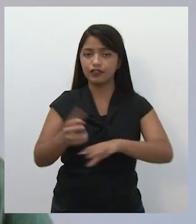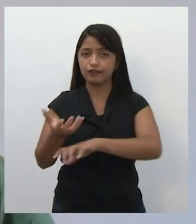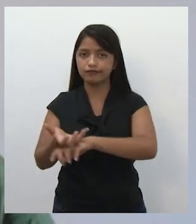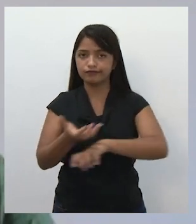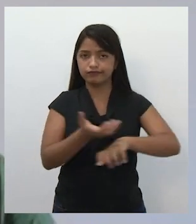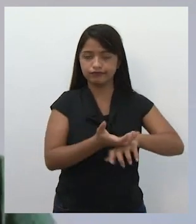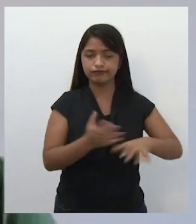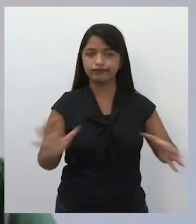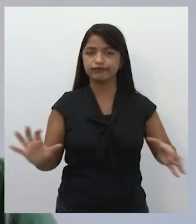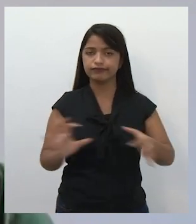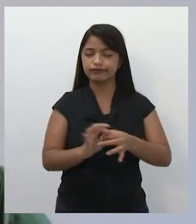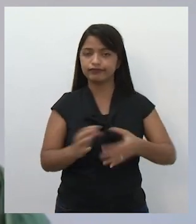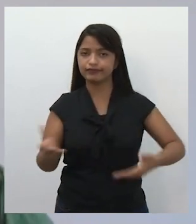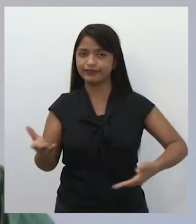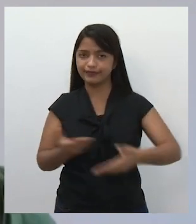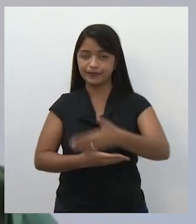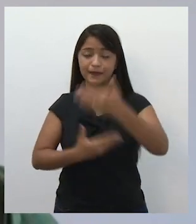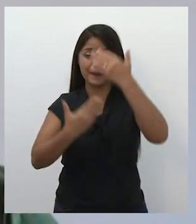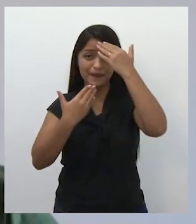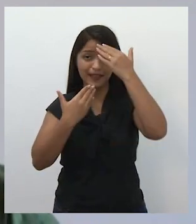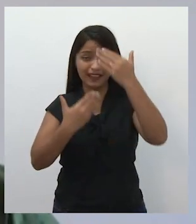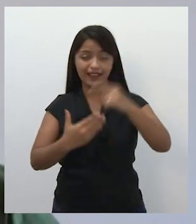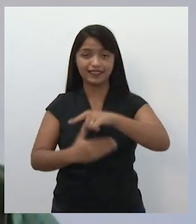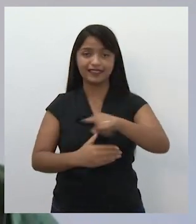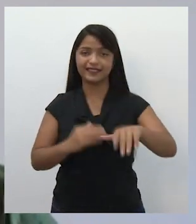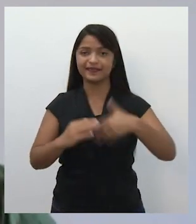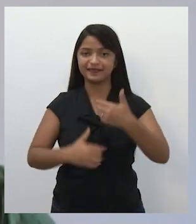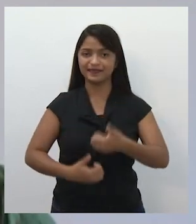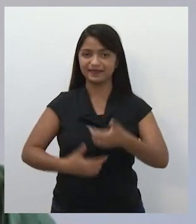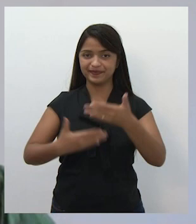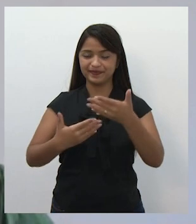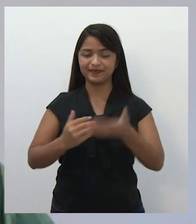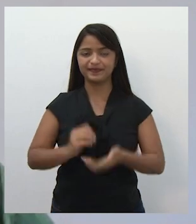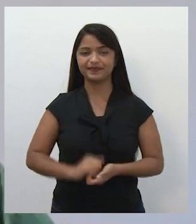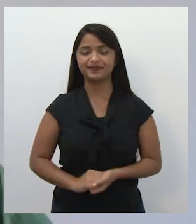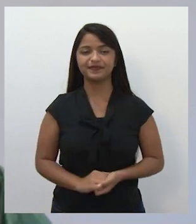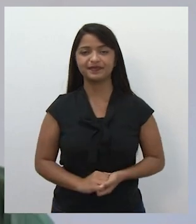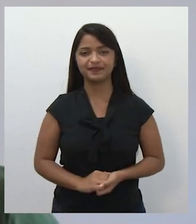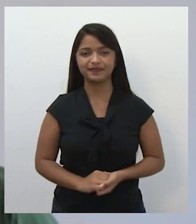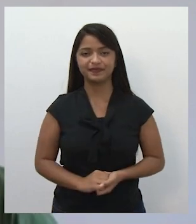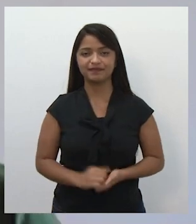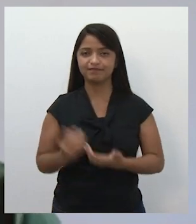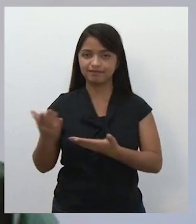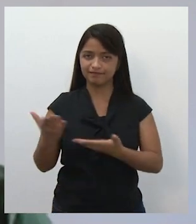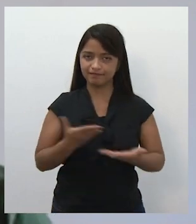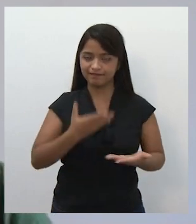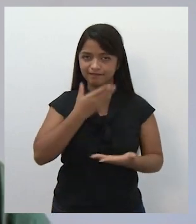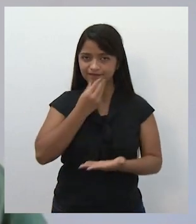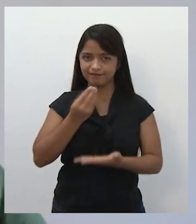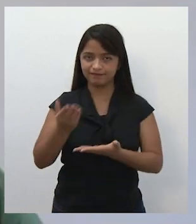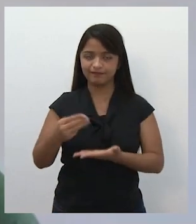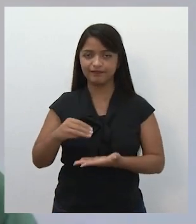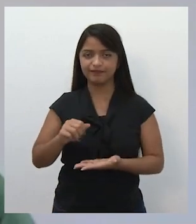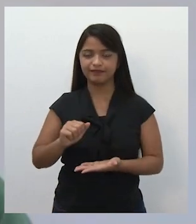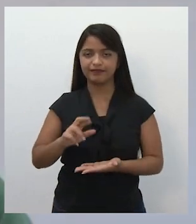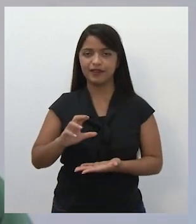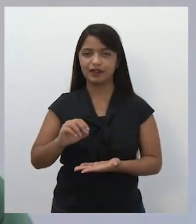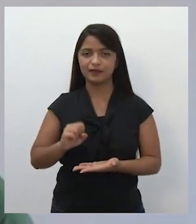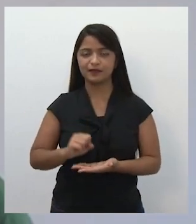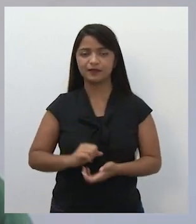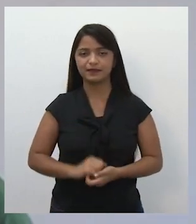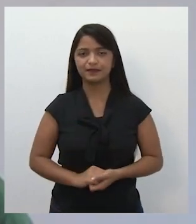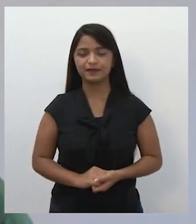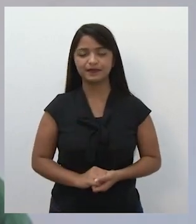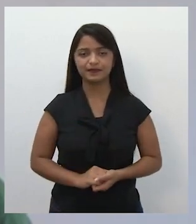componentes. Obrigado, viu, pela participação de vocês. Marcos, é com você.